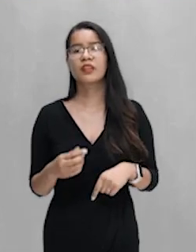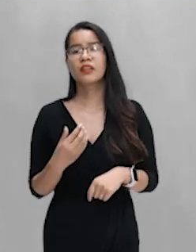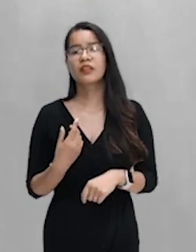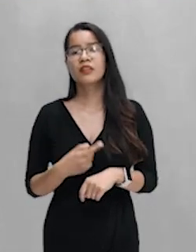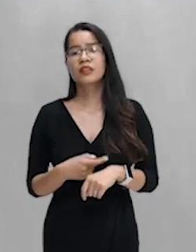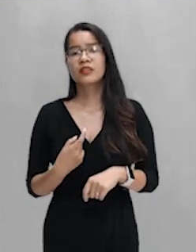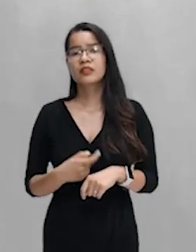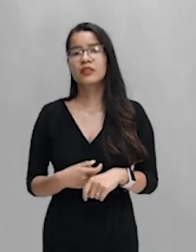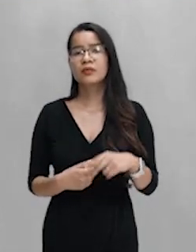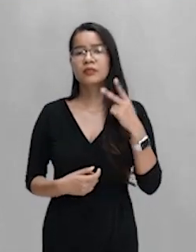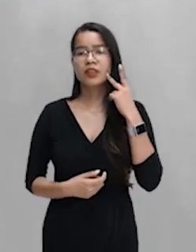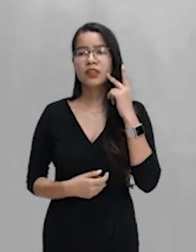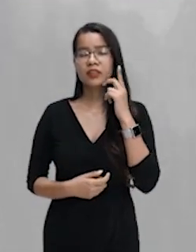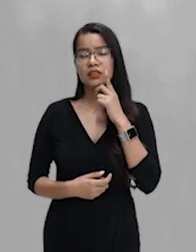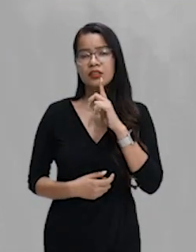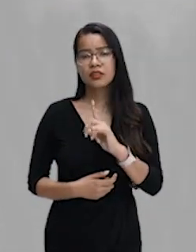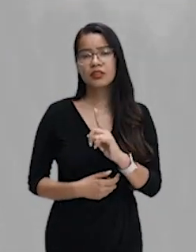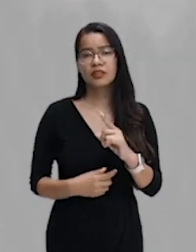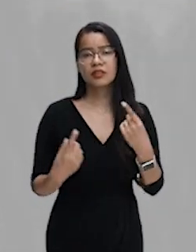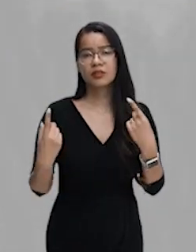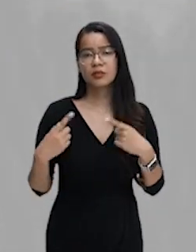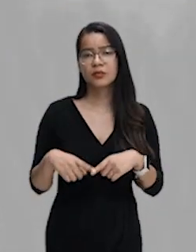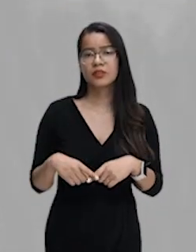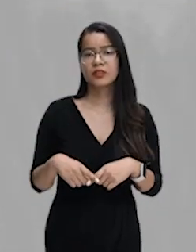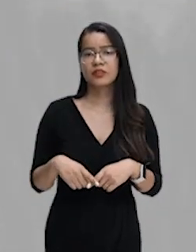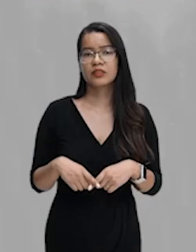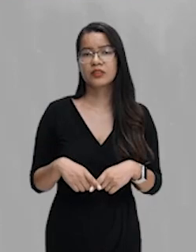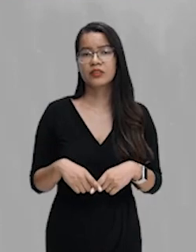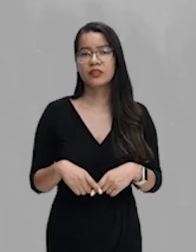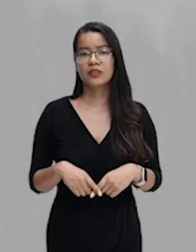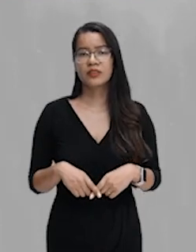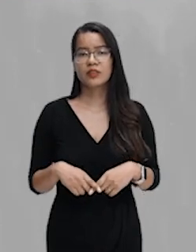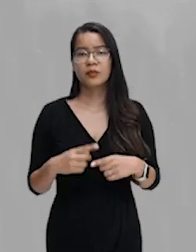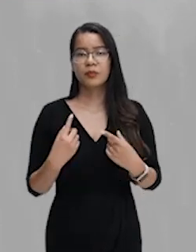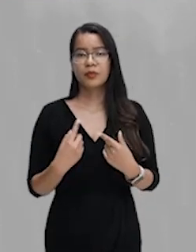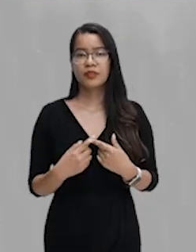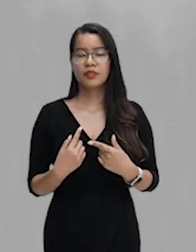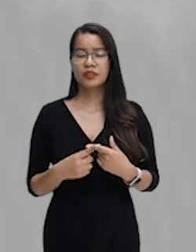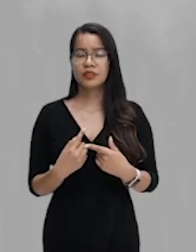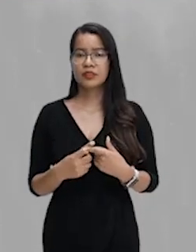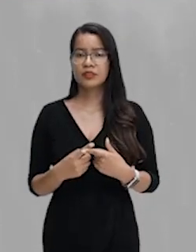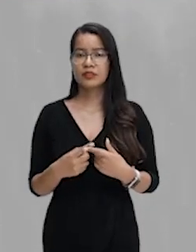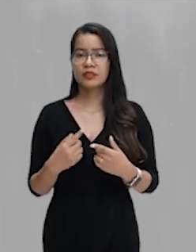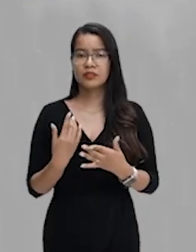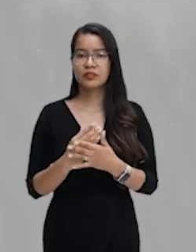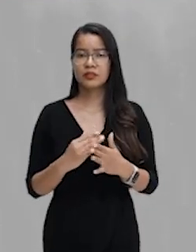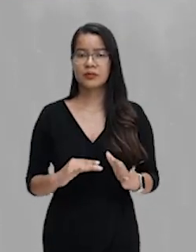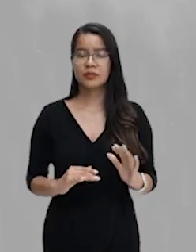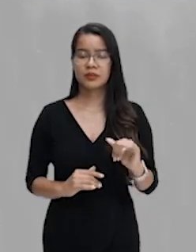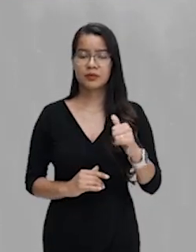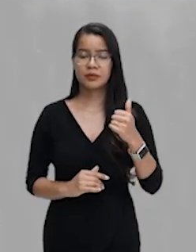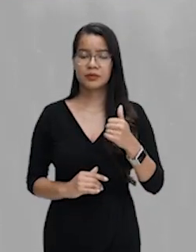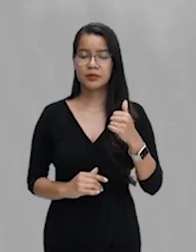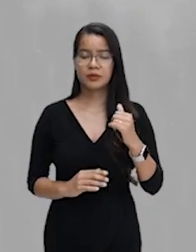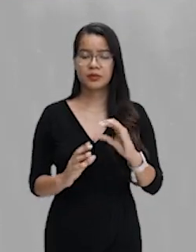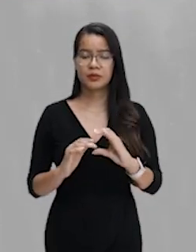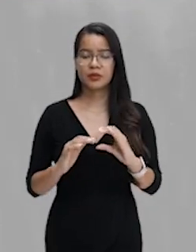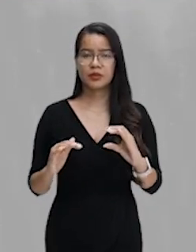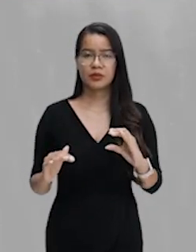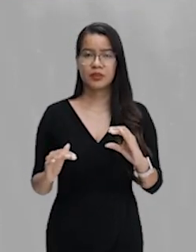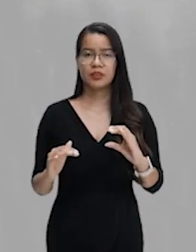duro para ganhar la competición. Entrenado. Por quê? Entrenar termina na primeira